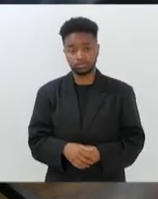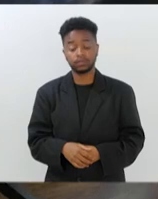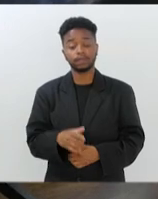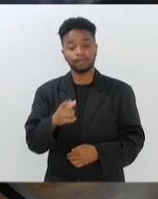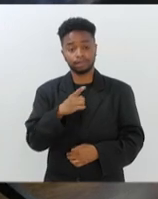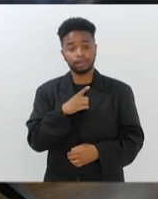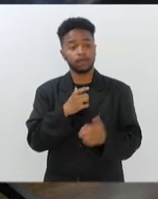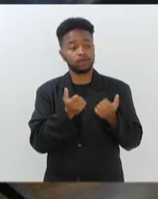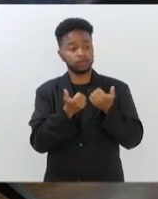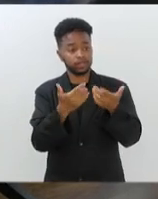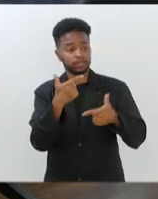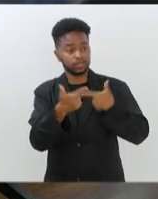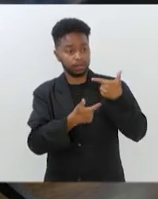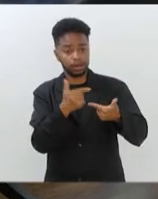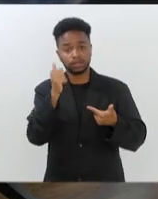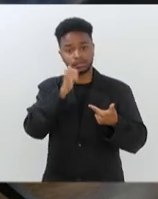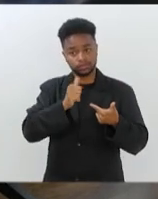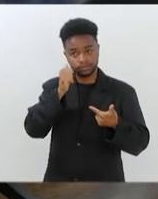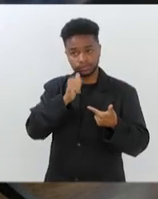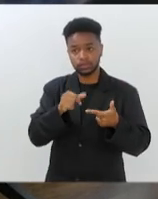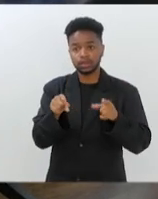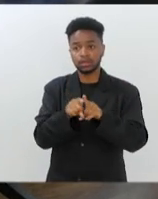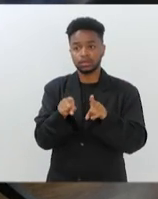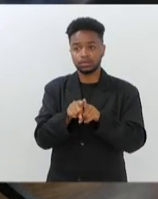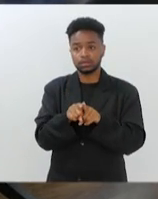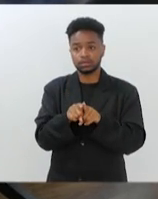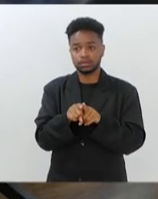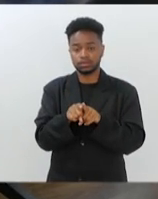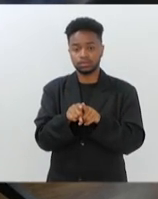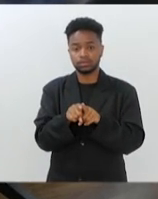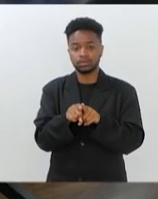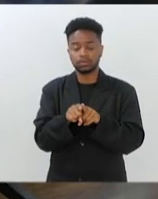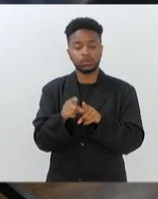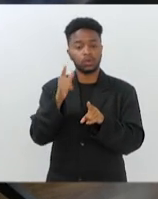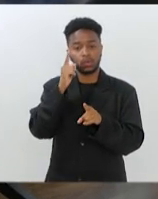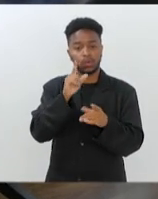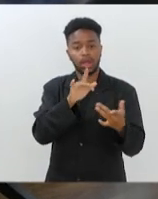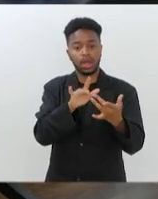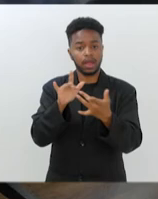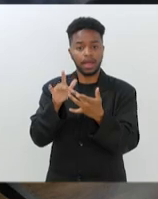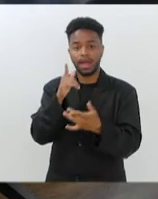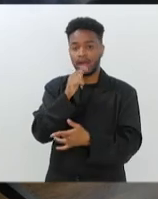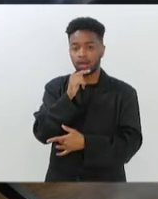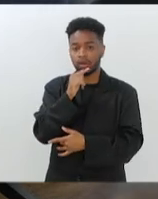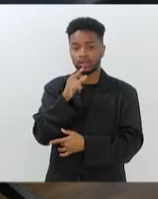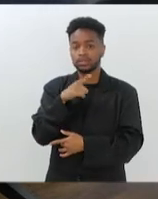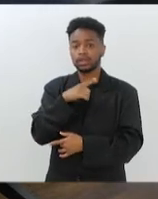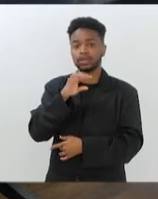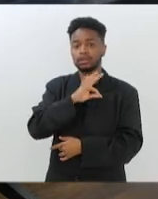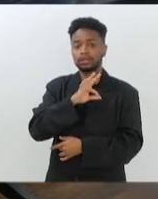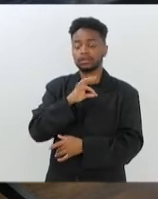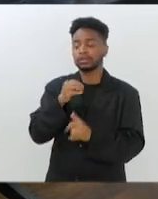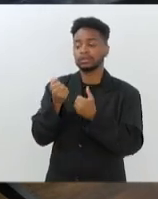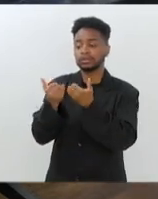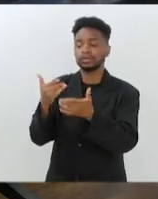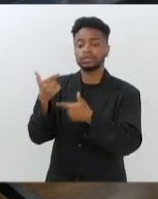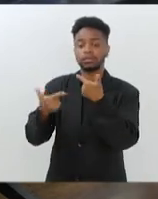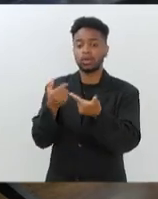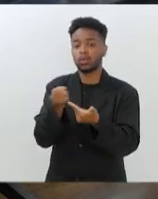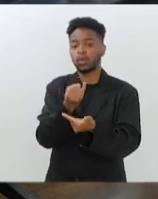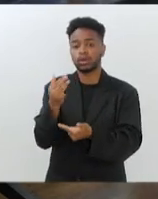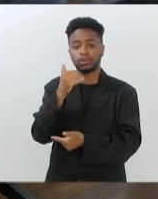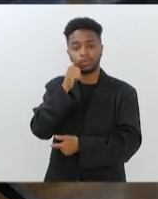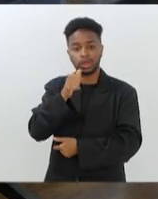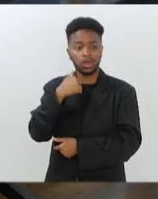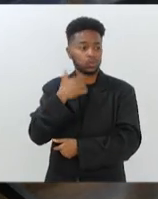empregabilidade das mulheres tem a parte do acesso à áa esse evento de bloco emprega quantas mulheres eu não sei o